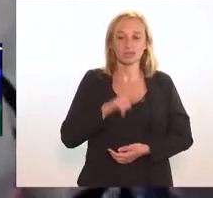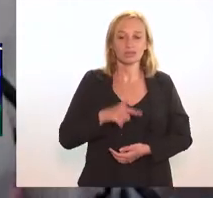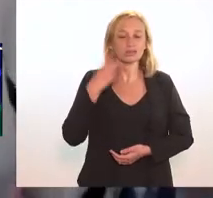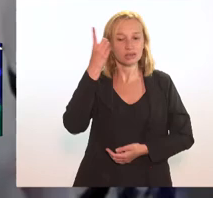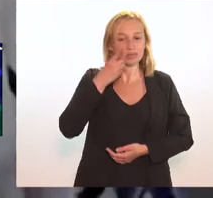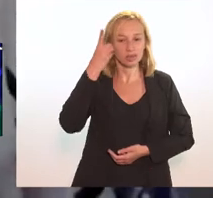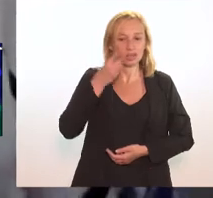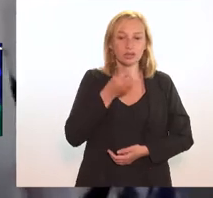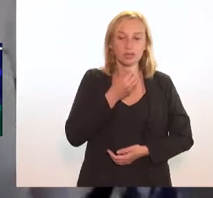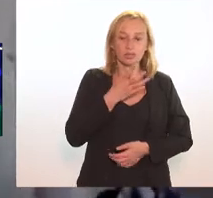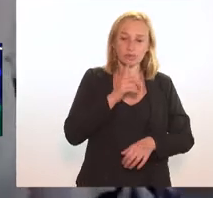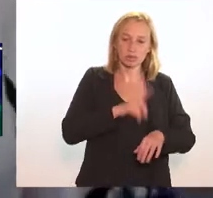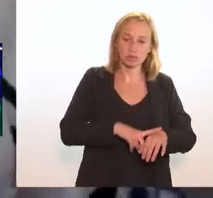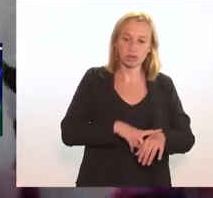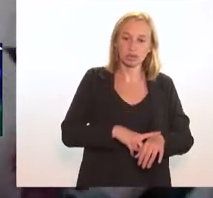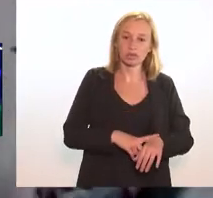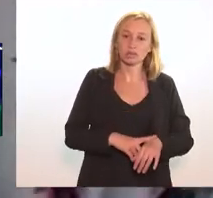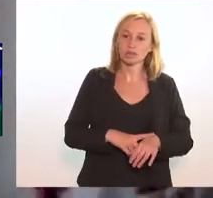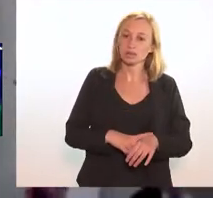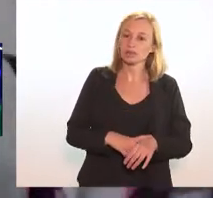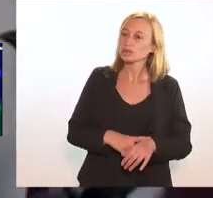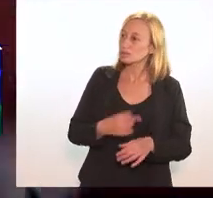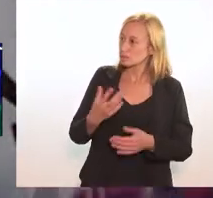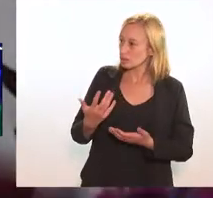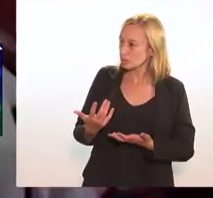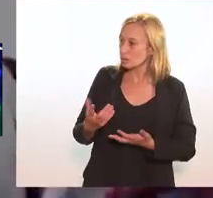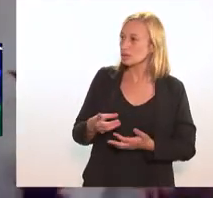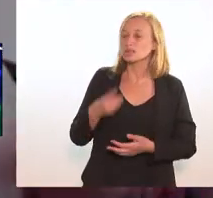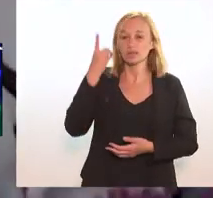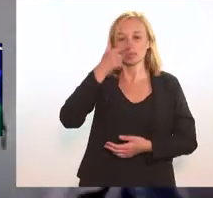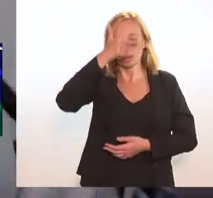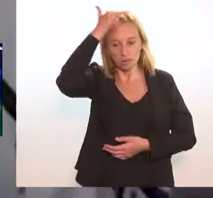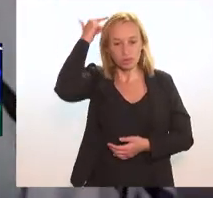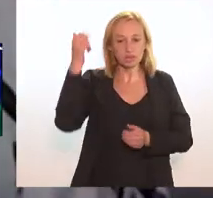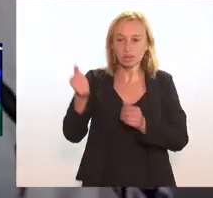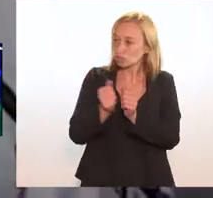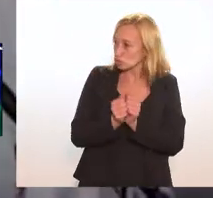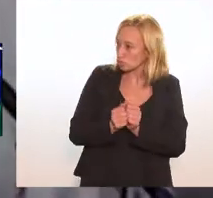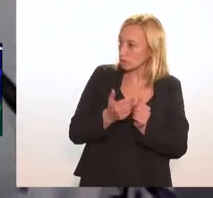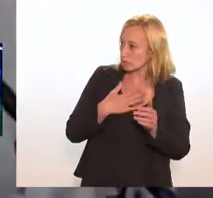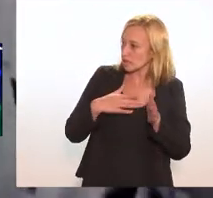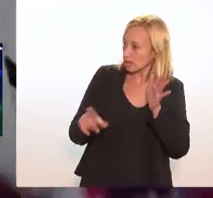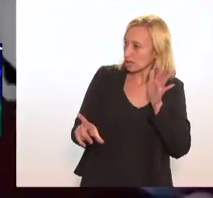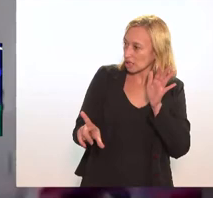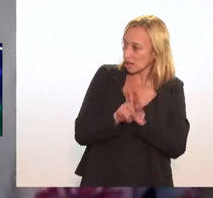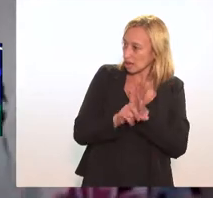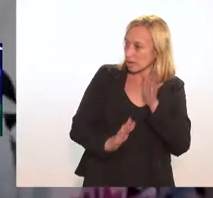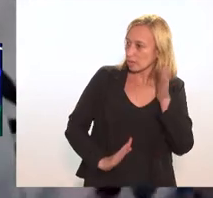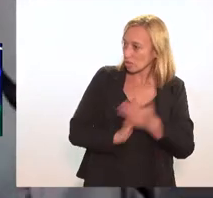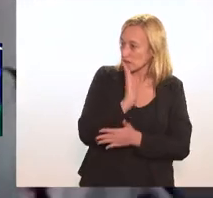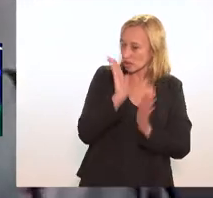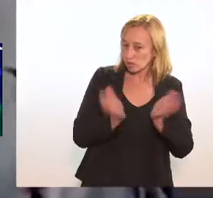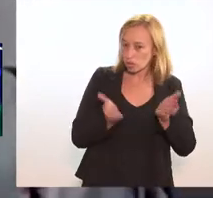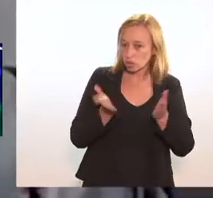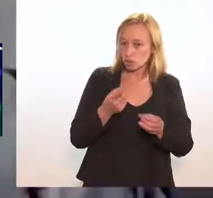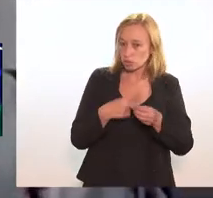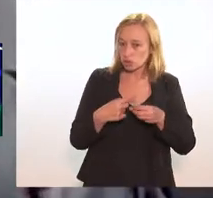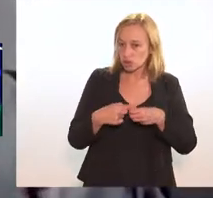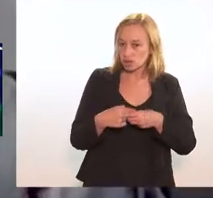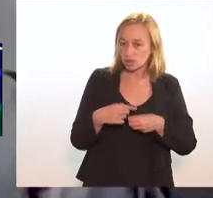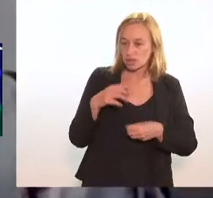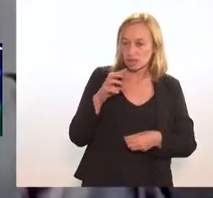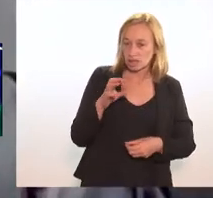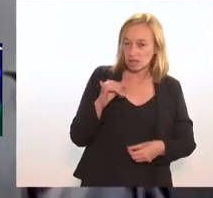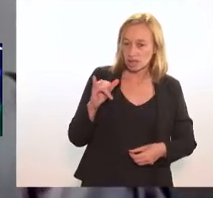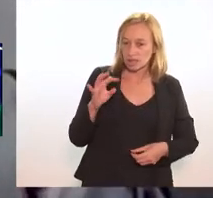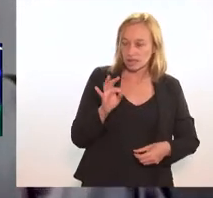Bom Tempo, você vai ser coautor, junto com o deputado Spau, da minha lei, né, que foi aprovada hoje, que é do município lá de Itatiaia,